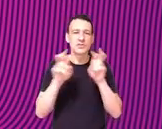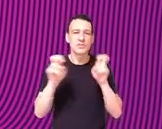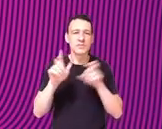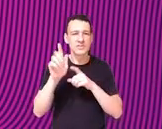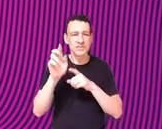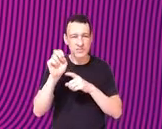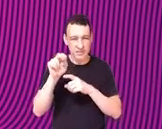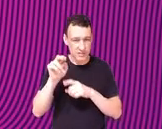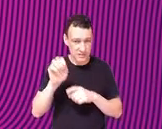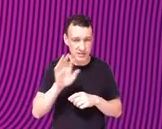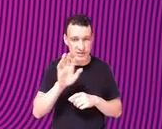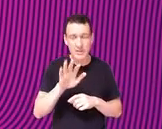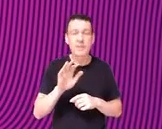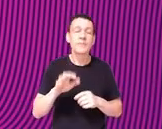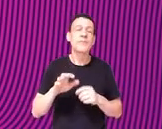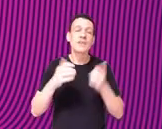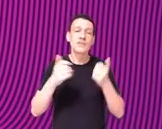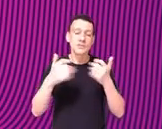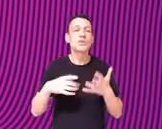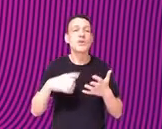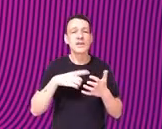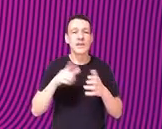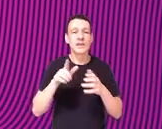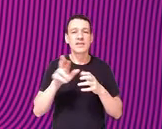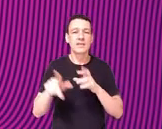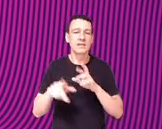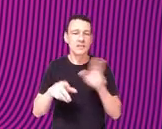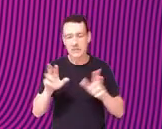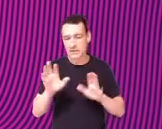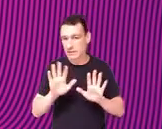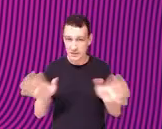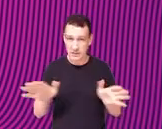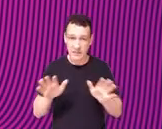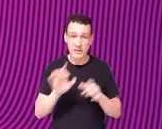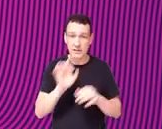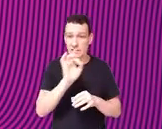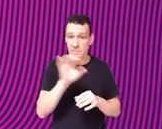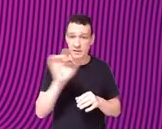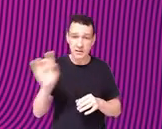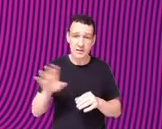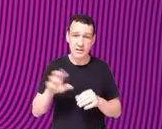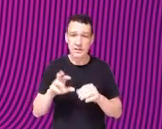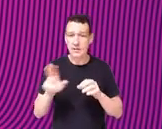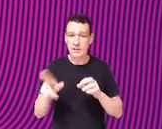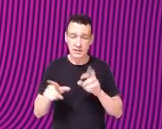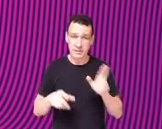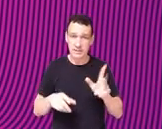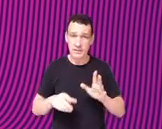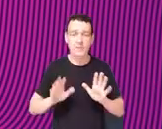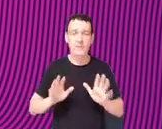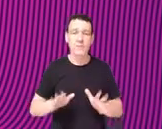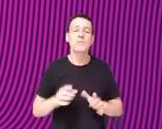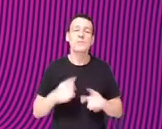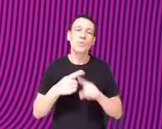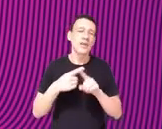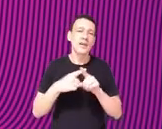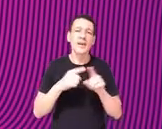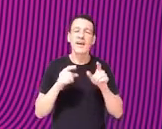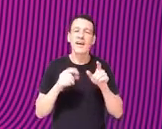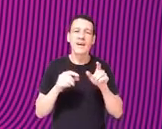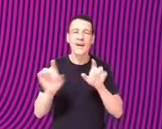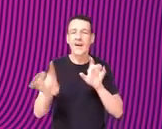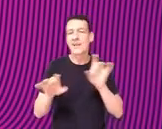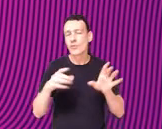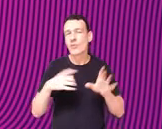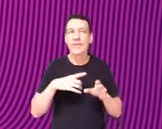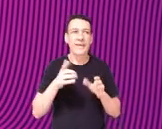direta entre os resultados em termos prognósticos e aquela que era o nível de desigualdade nos